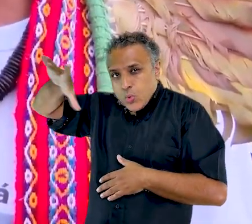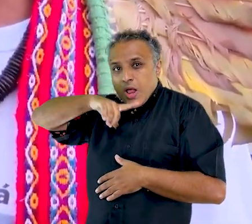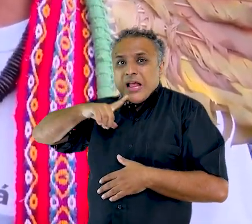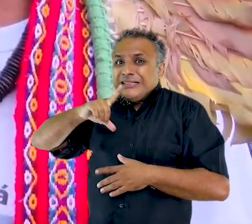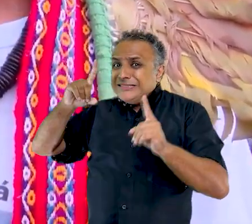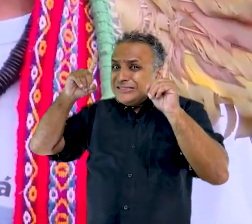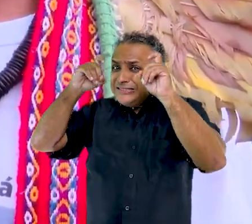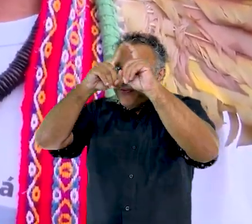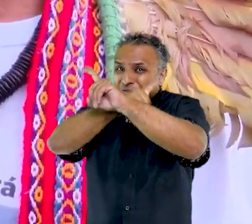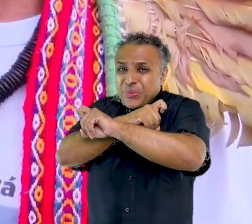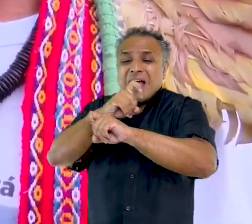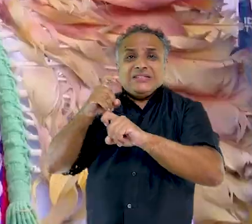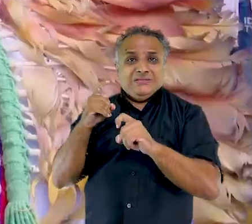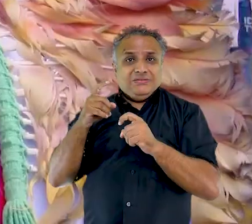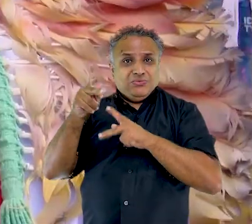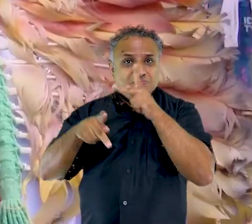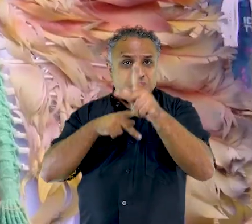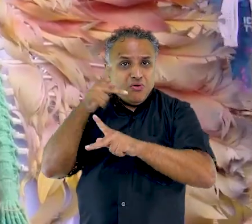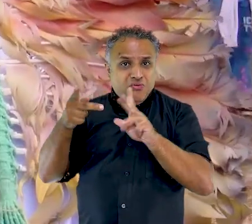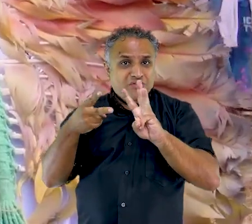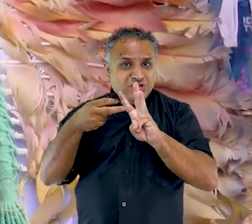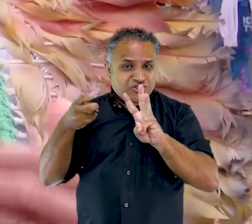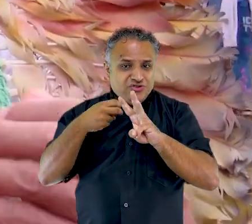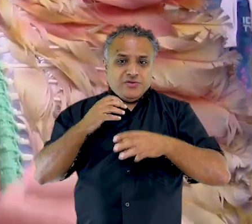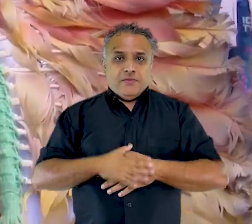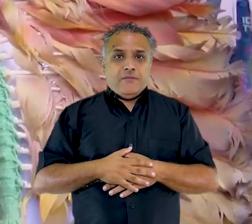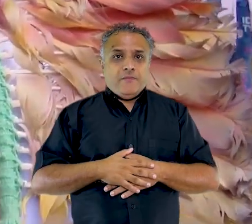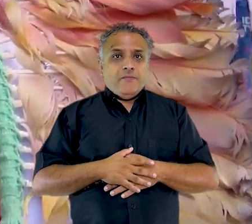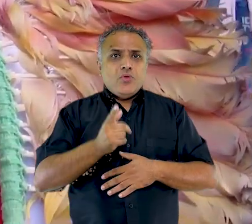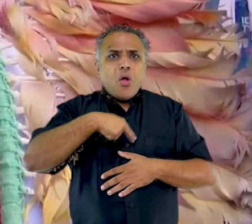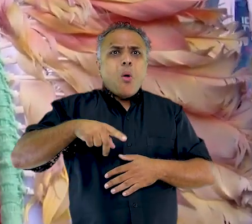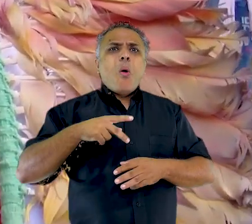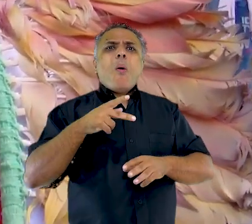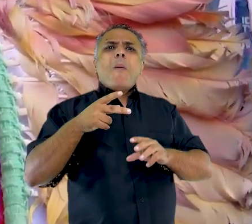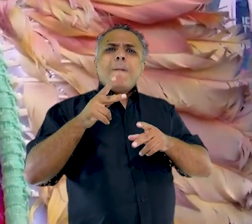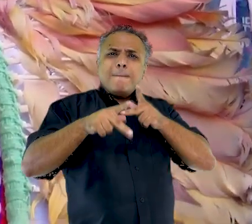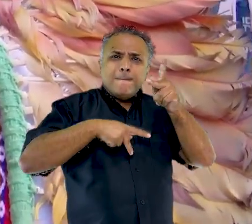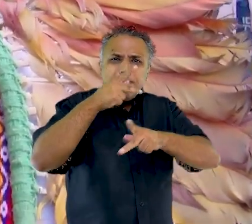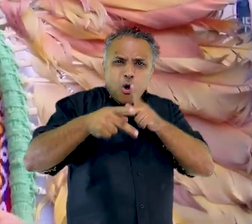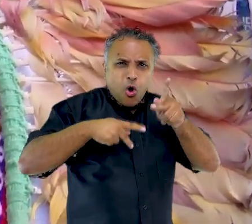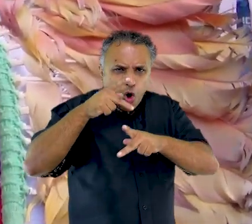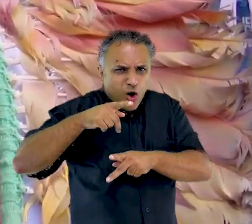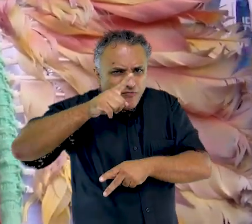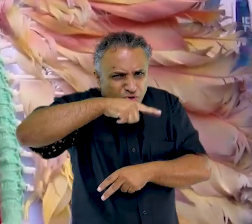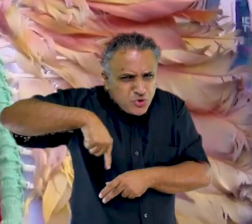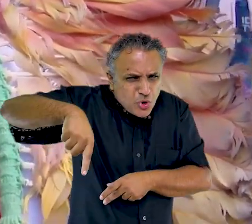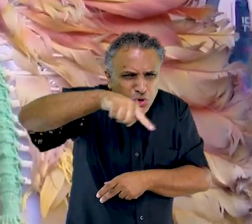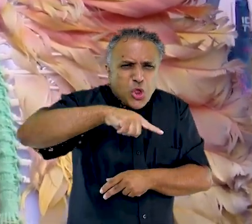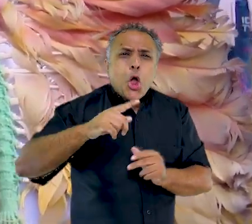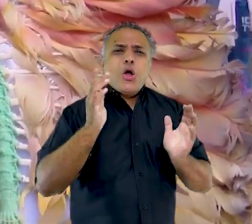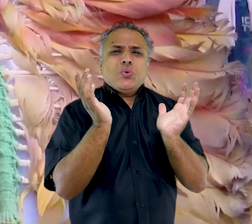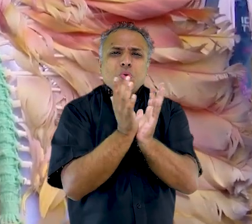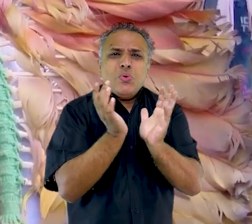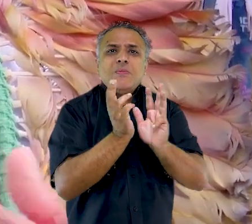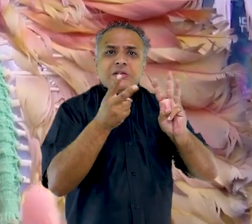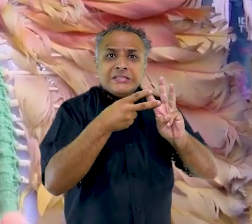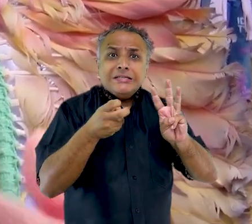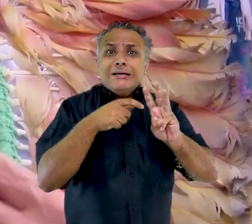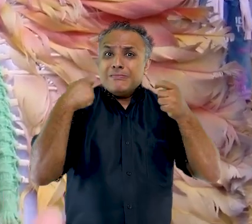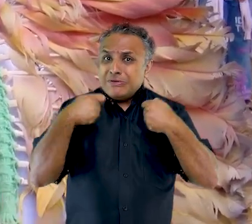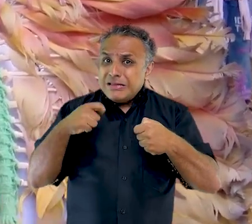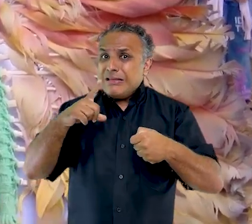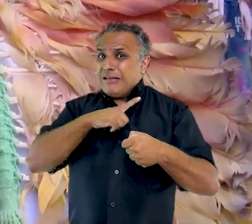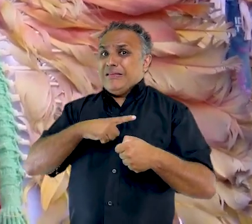dificuldades dos povos indígenas. O nosso povo, não somente o povo Nuquinin da aldeia Campo, mas todos nós indígenas que estamos precisando de